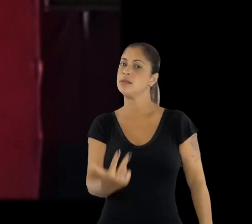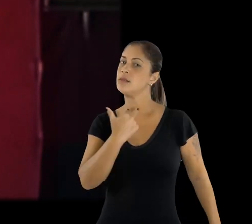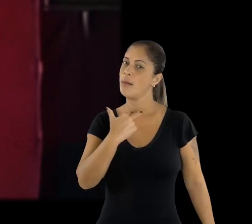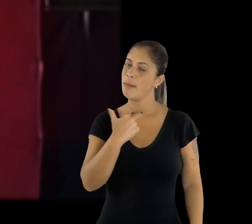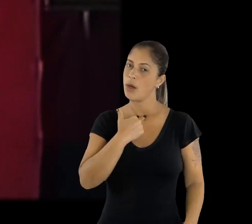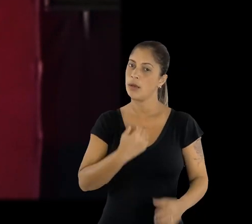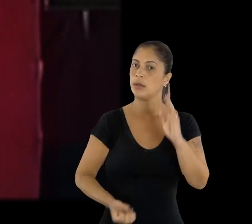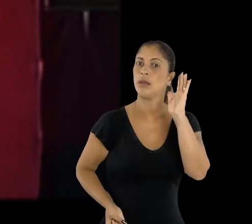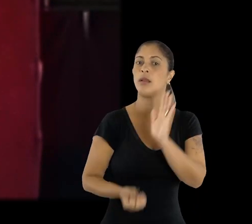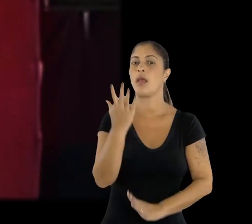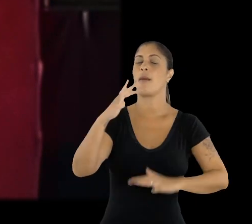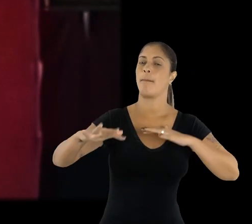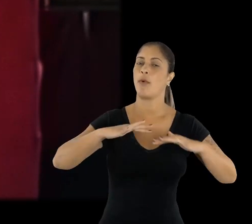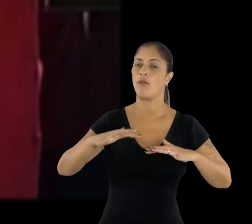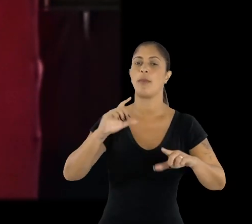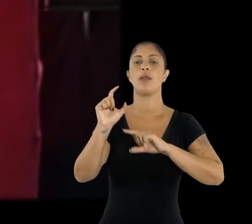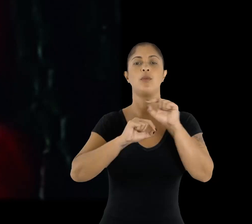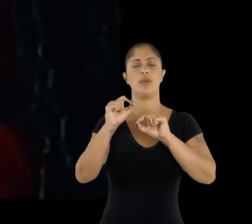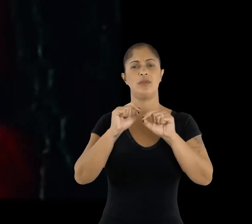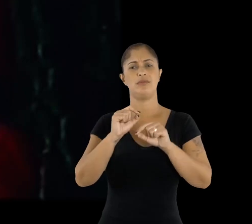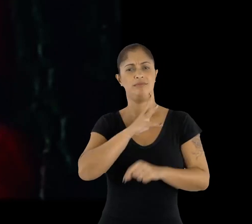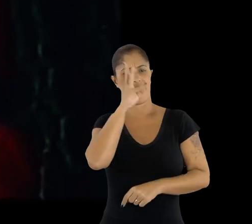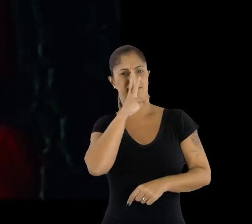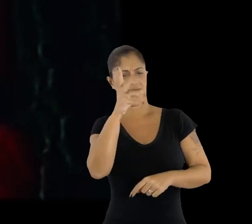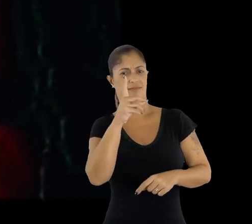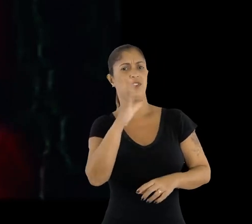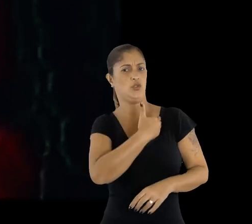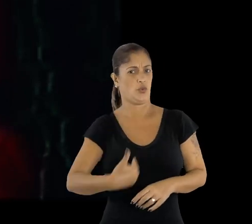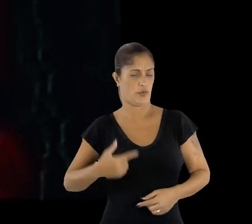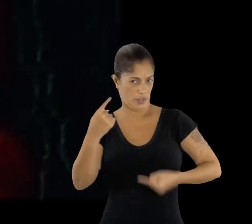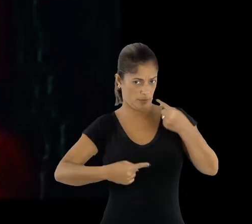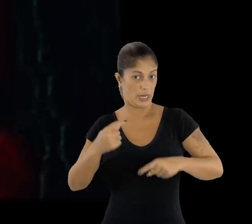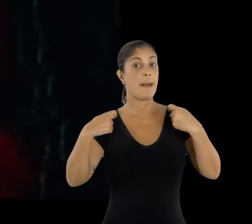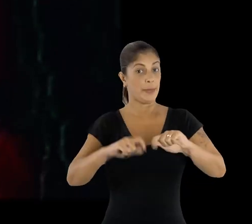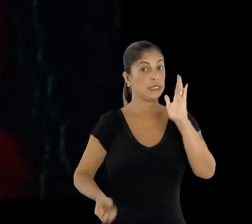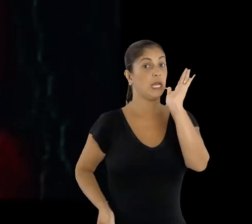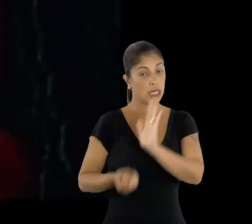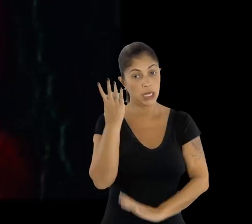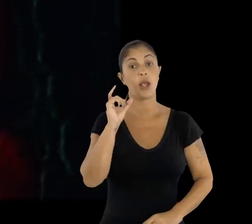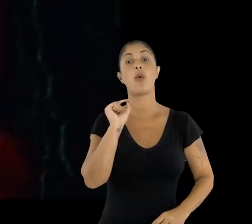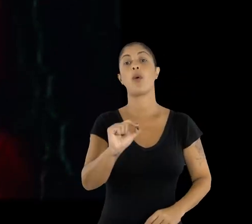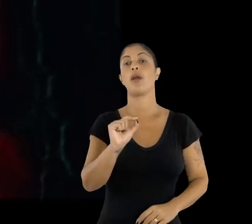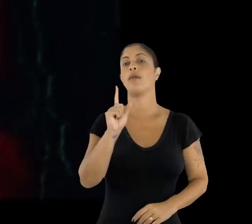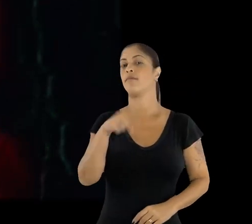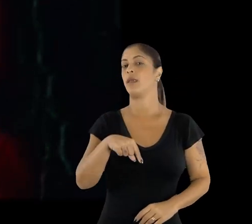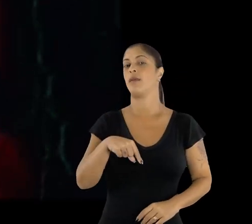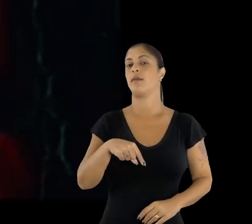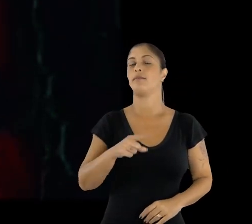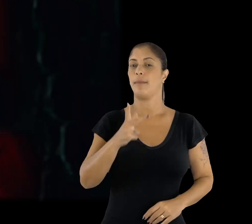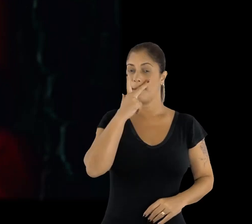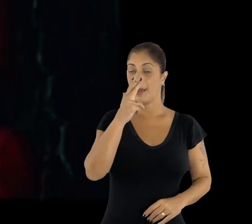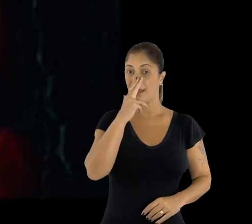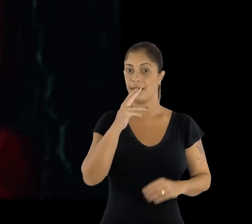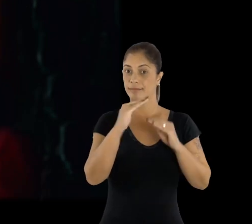Não podemos criar movimentos perucas de modelos políticos. Temos que criar algo que, como